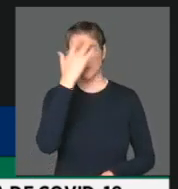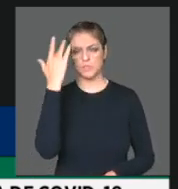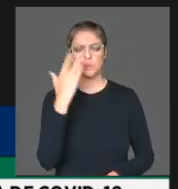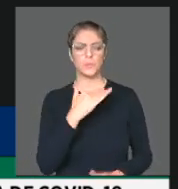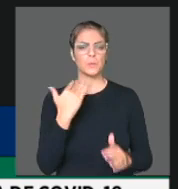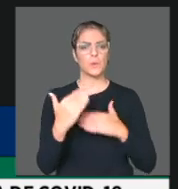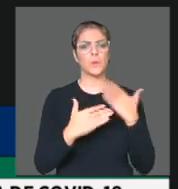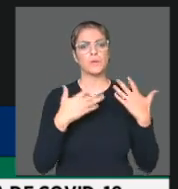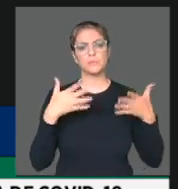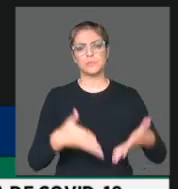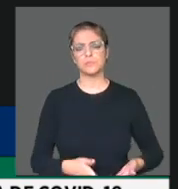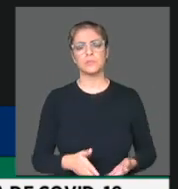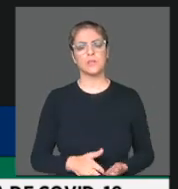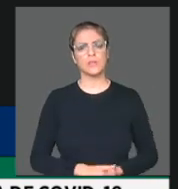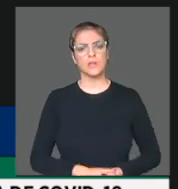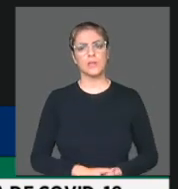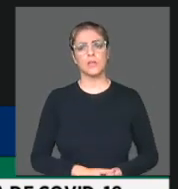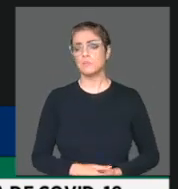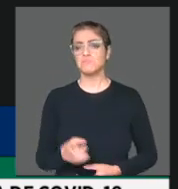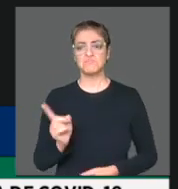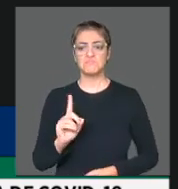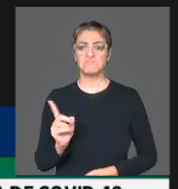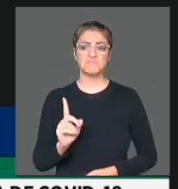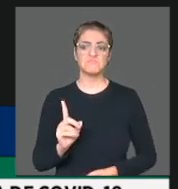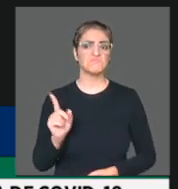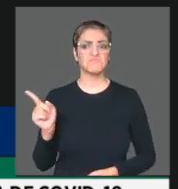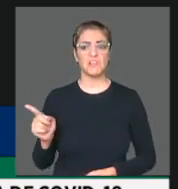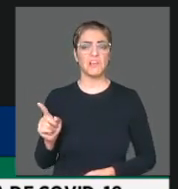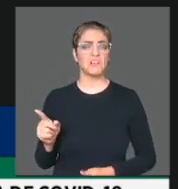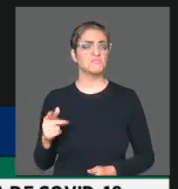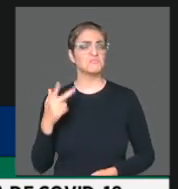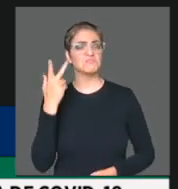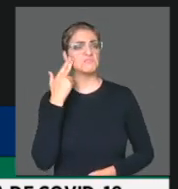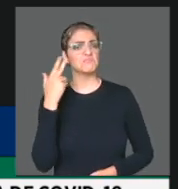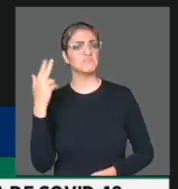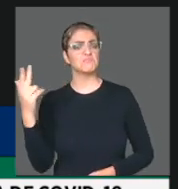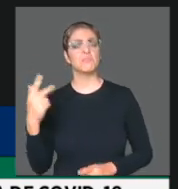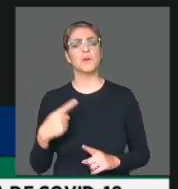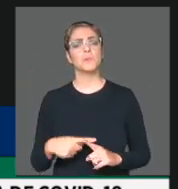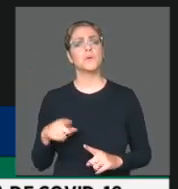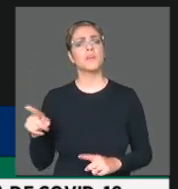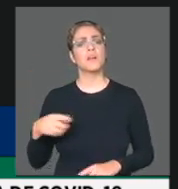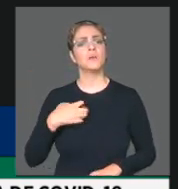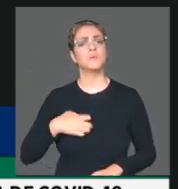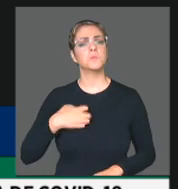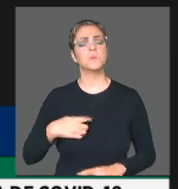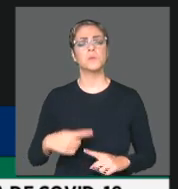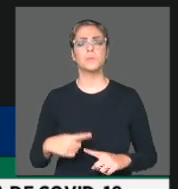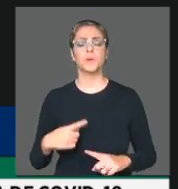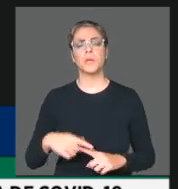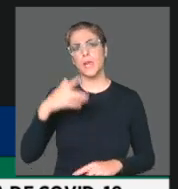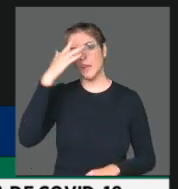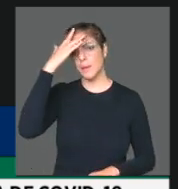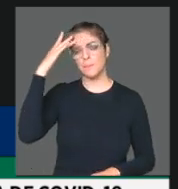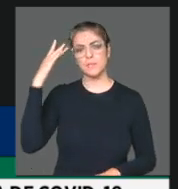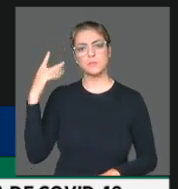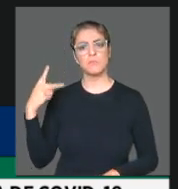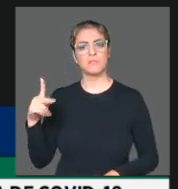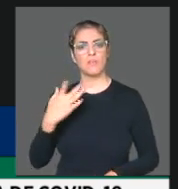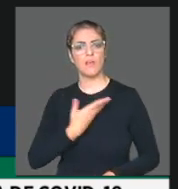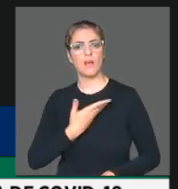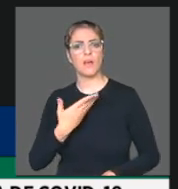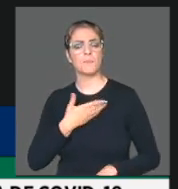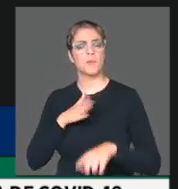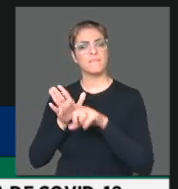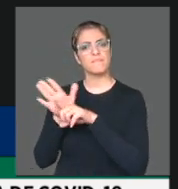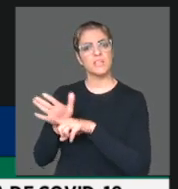estarem despedaçadas. Não, eu vi o presidente estar indignado porque os seus aliados estão sendo investigados por crimes contra a